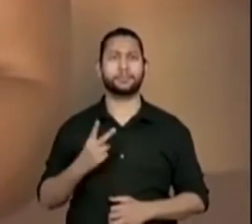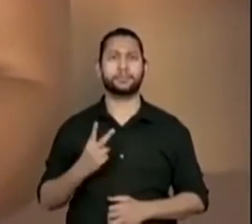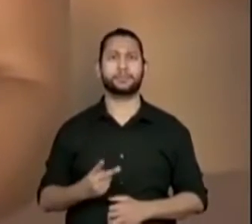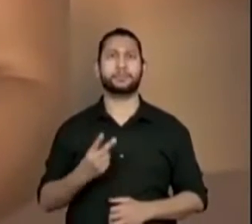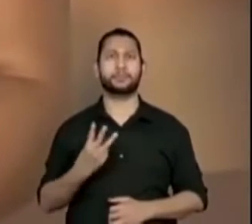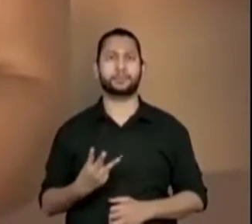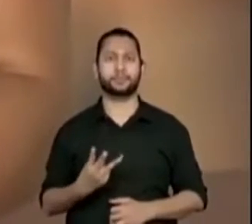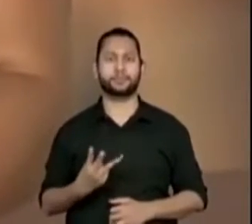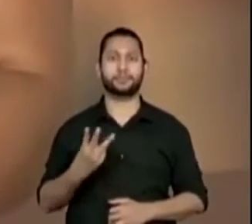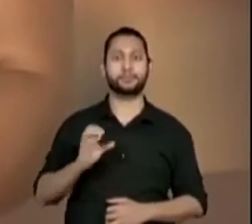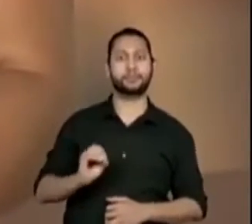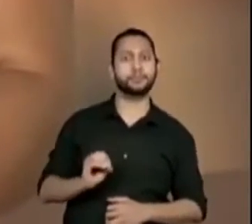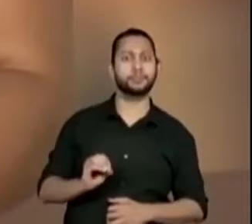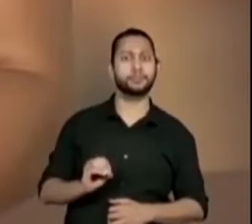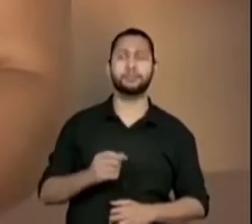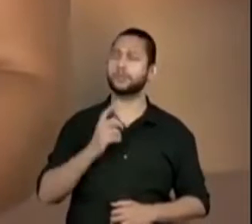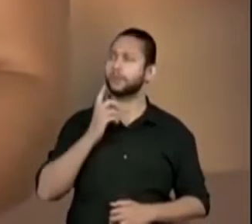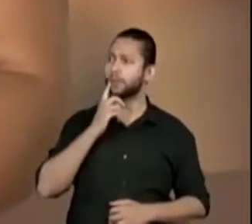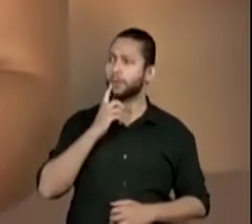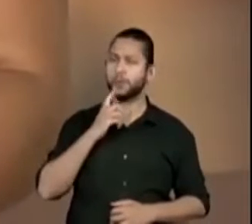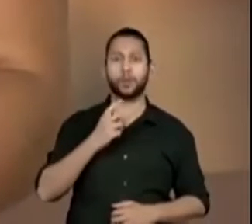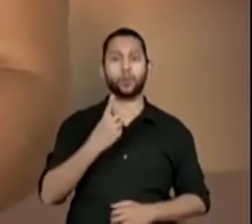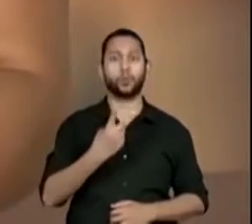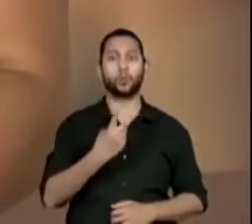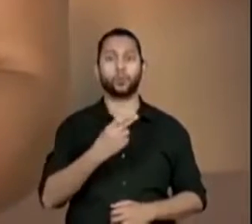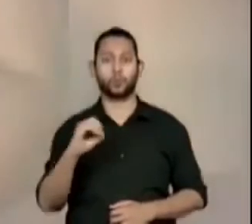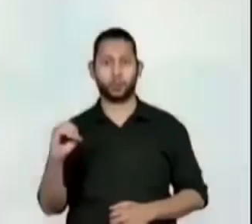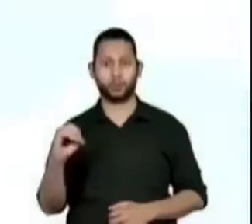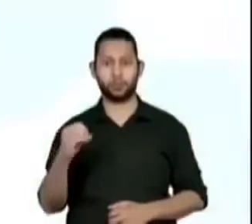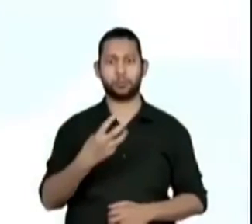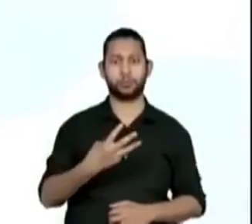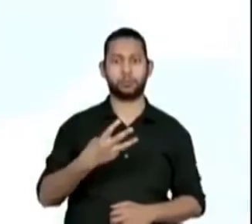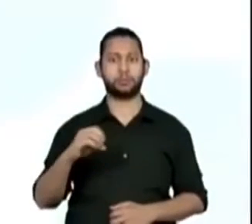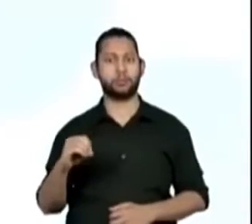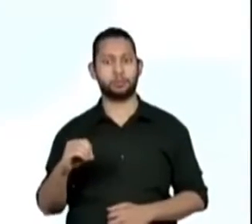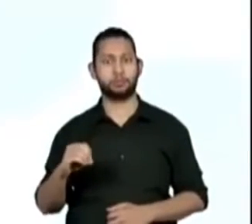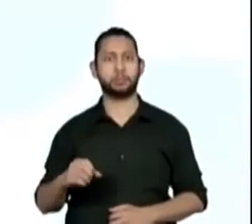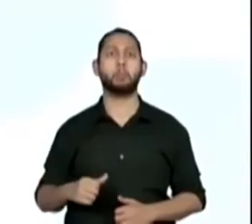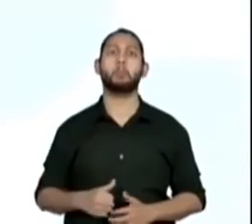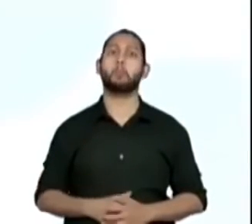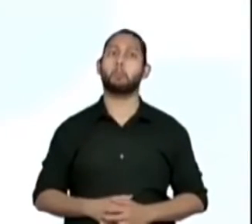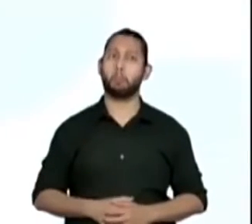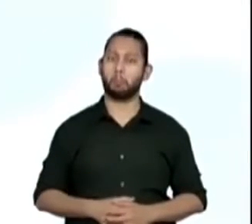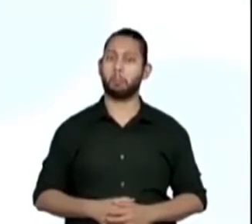aqui. 230. Ótimo. Registra pra mim aí na nossa lousa.